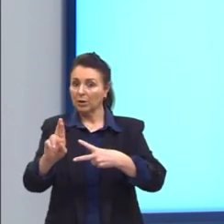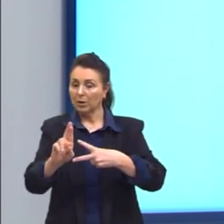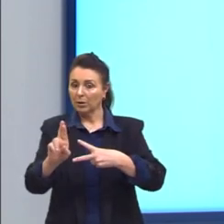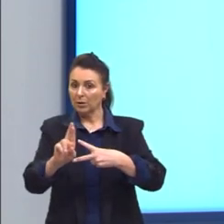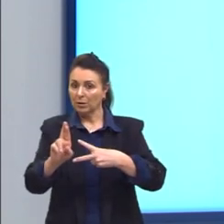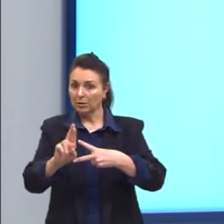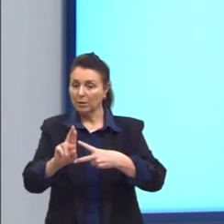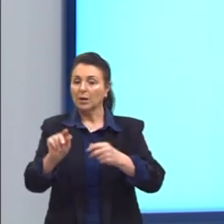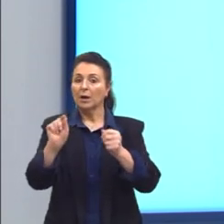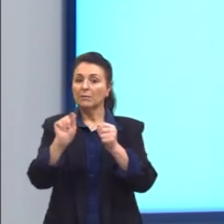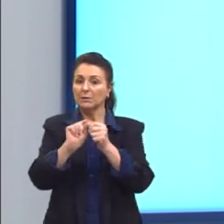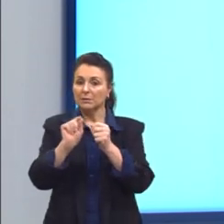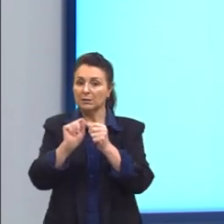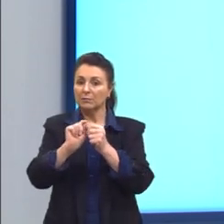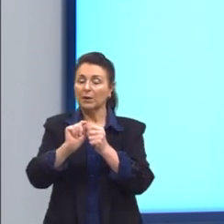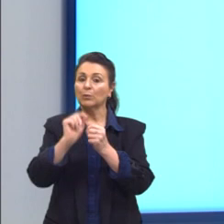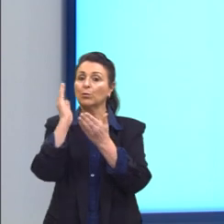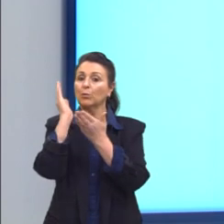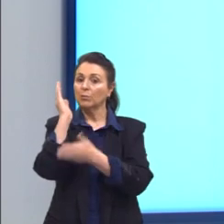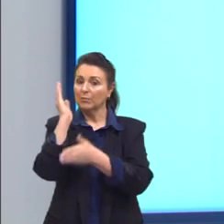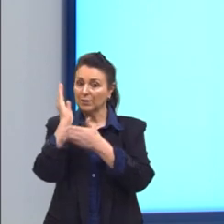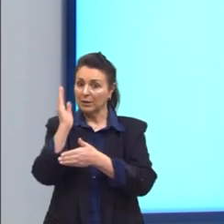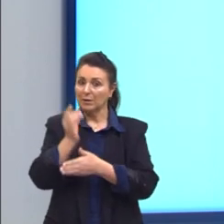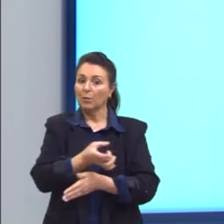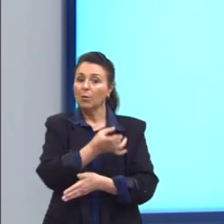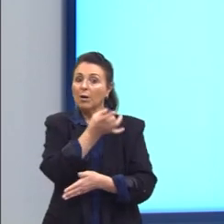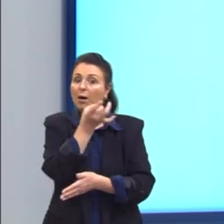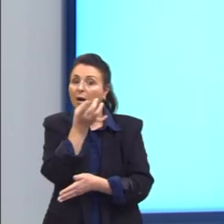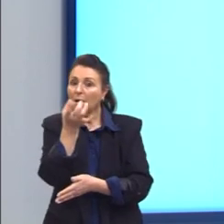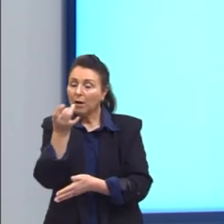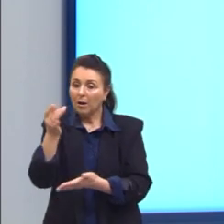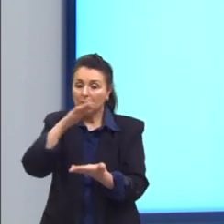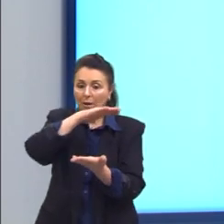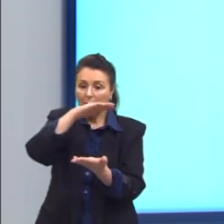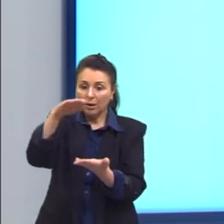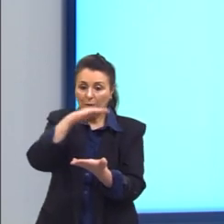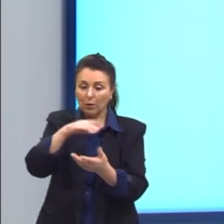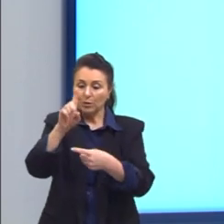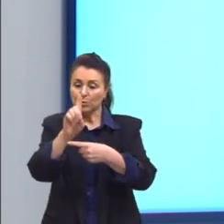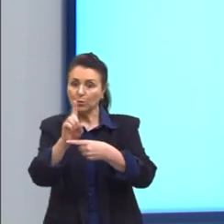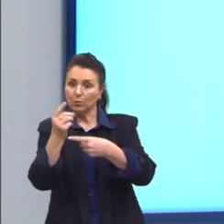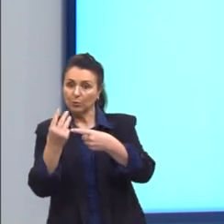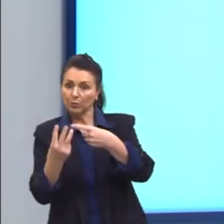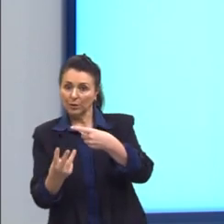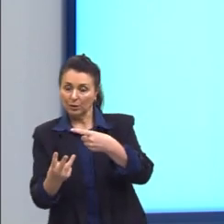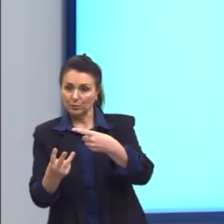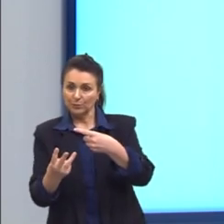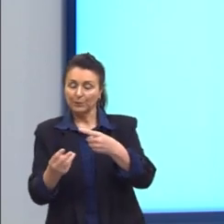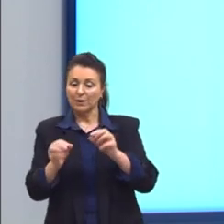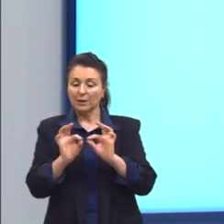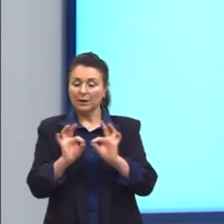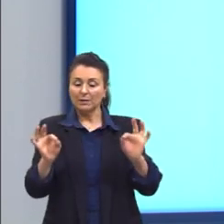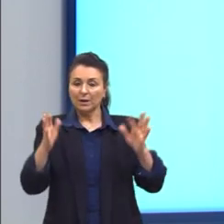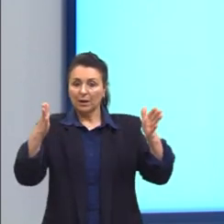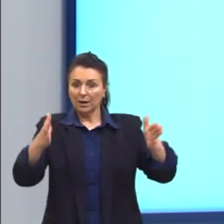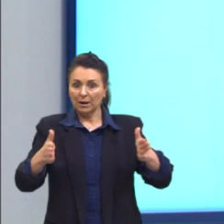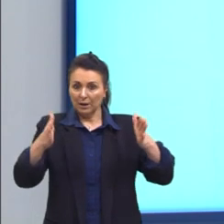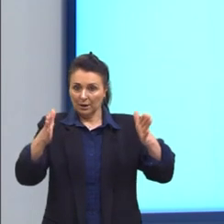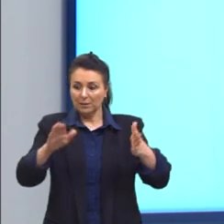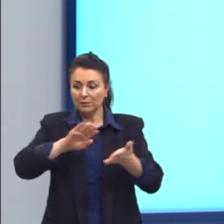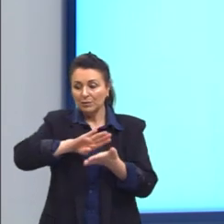serão feitas de madeira que em cada corte um terço das arestas seccionadas serão